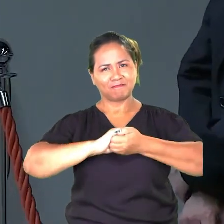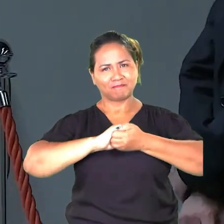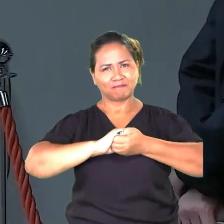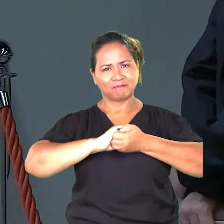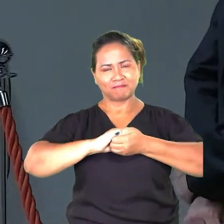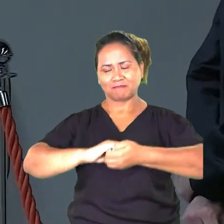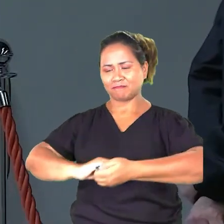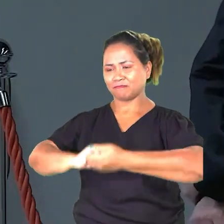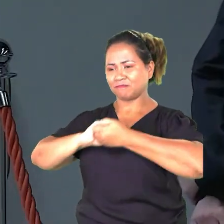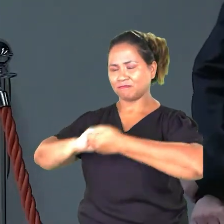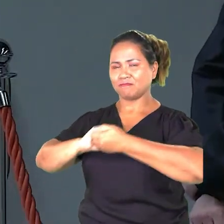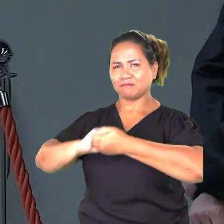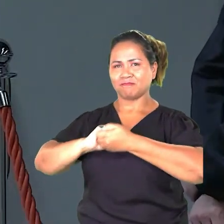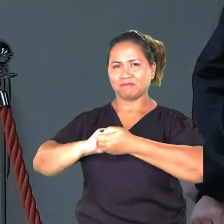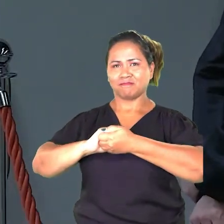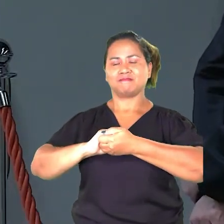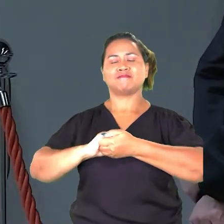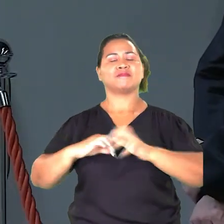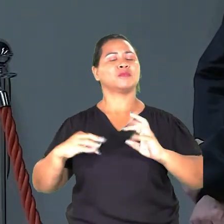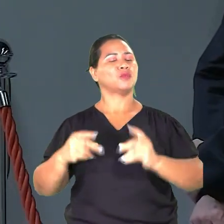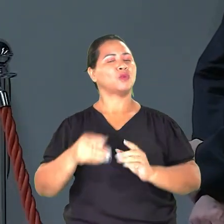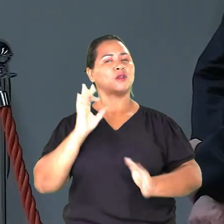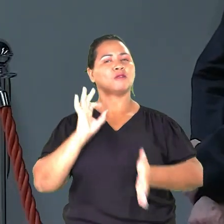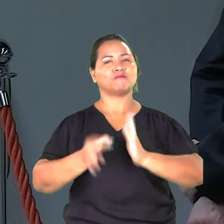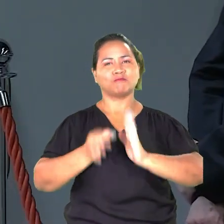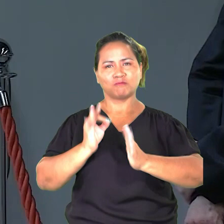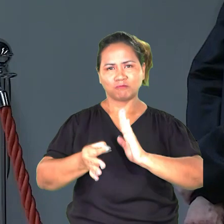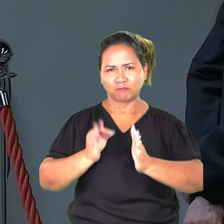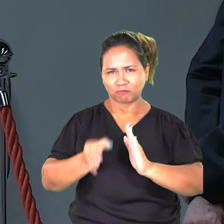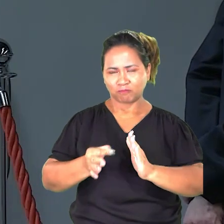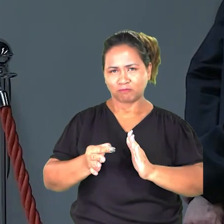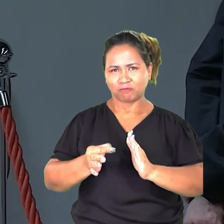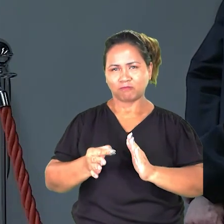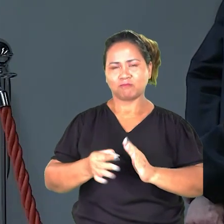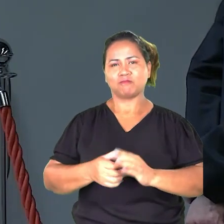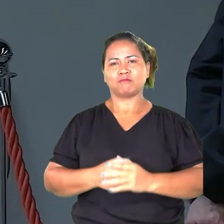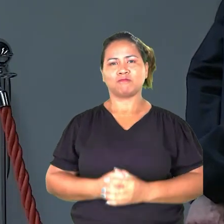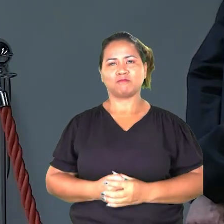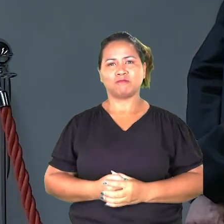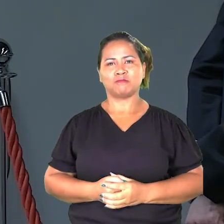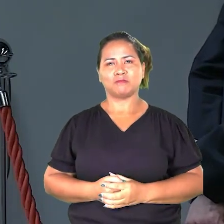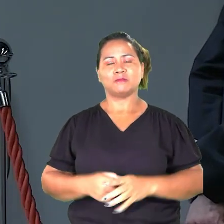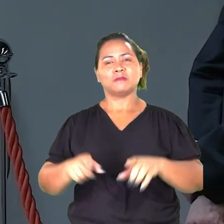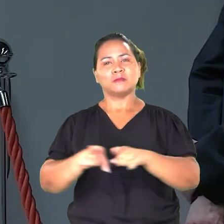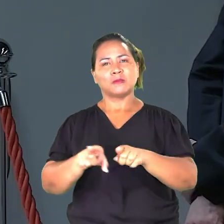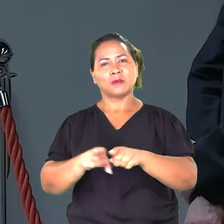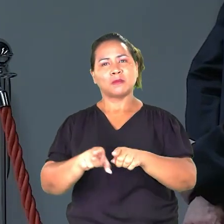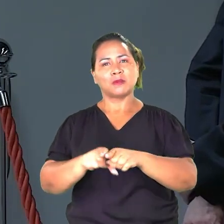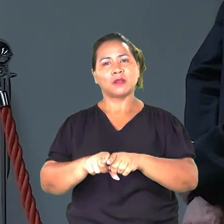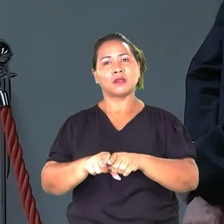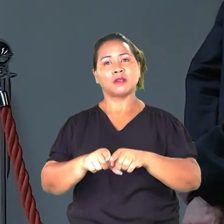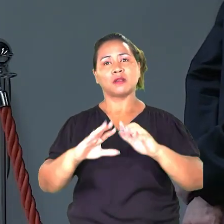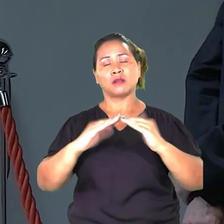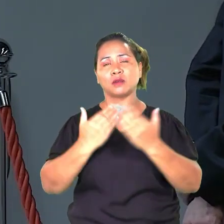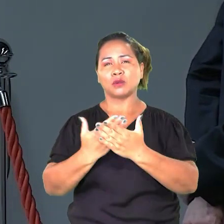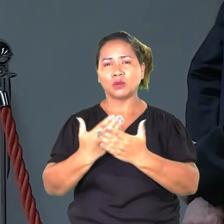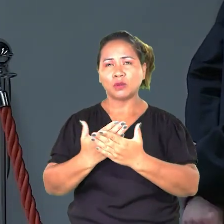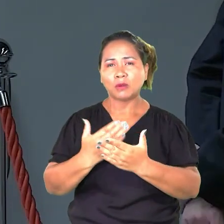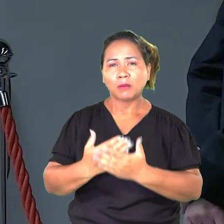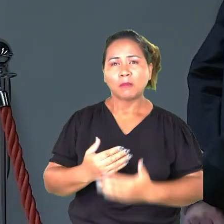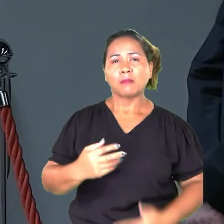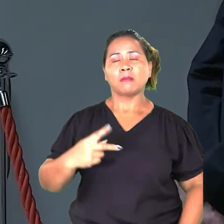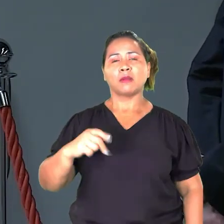Muito bom dia. Desembargador Ricardo Maíra Anaf, presidente do Tribunal de Justiça de São Paulo. Tribunal Regional Eleitoral, meu colega, meu